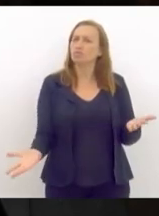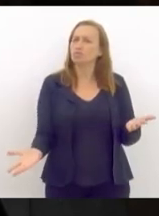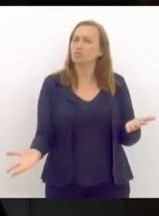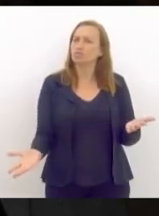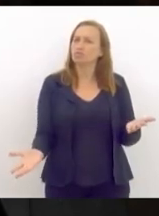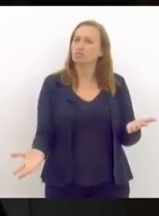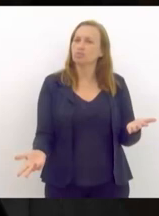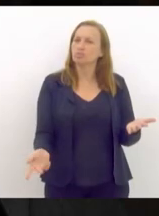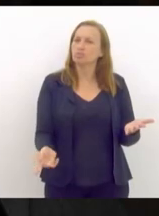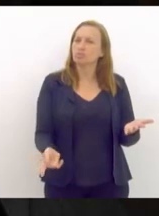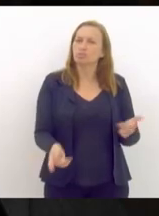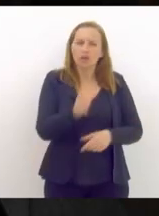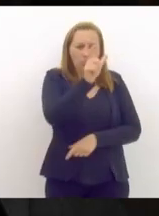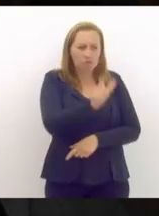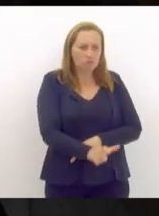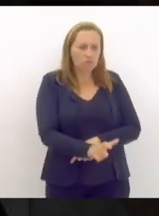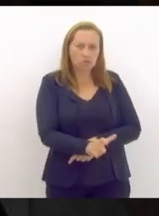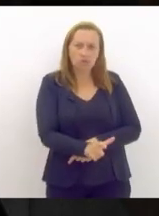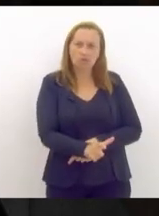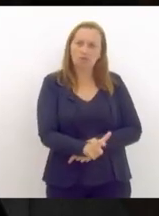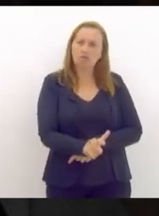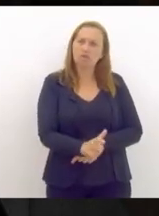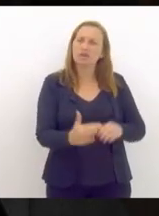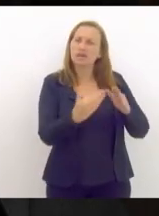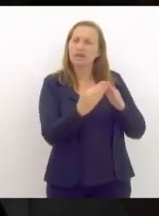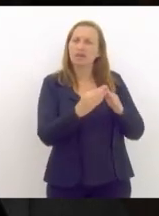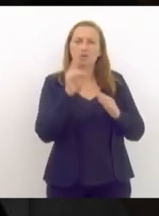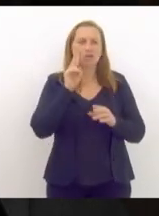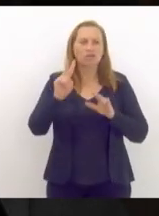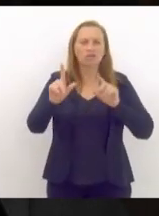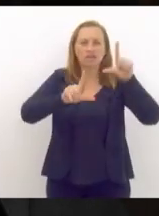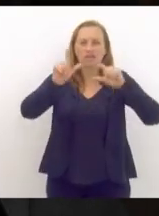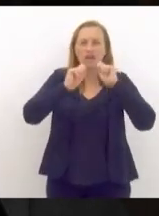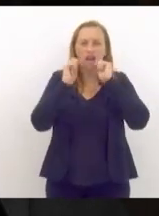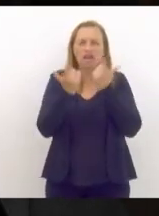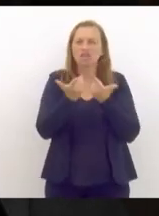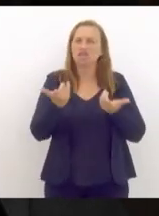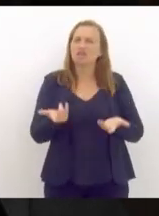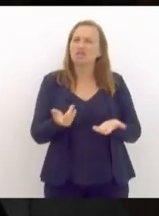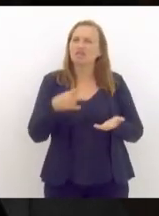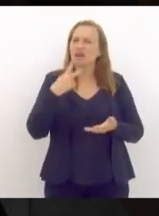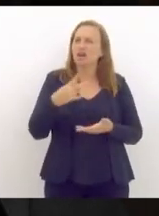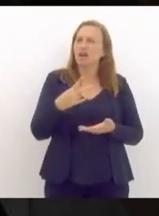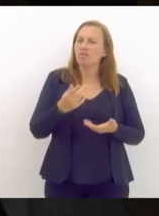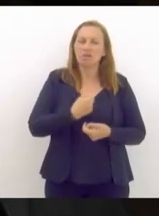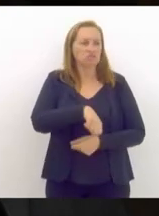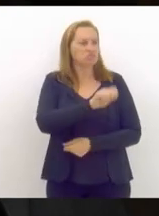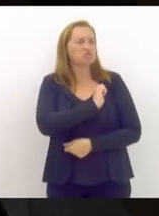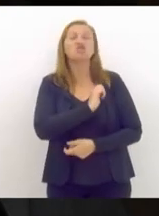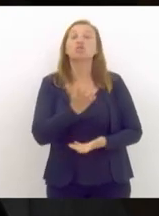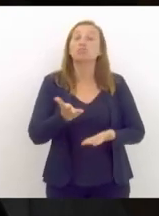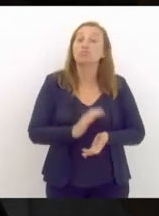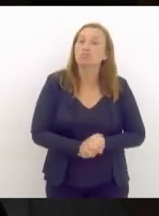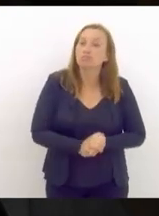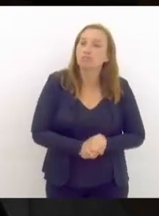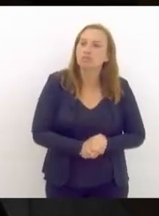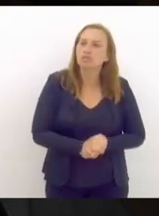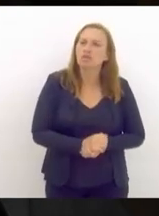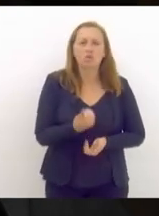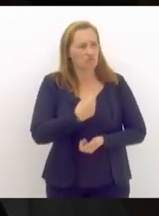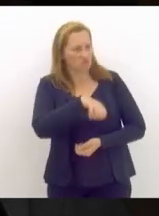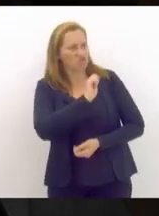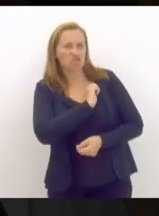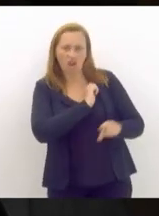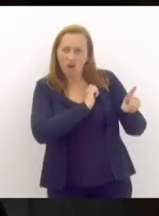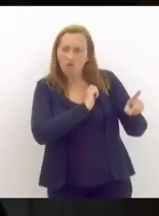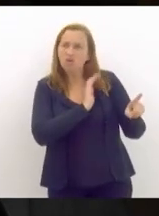a pessoa em casa pode estar assistindo a TV Alerj perguntando: ah, mas e o regime de recuperação fiscal? O regime de recuperação